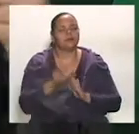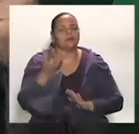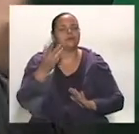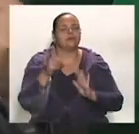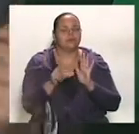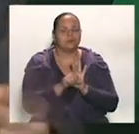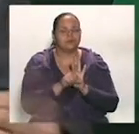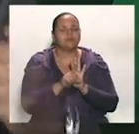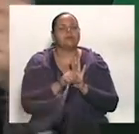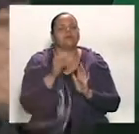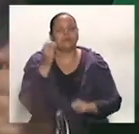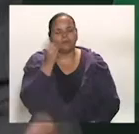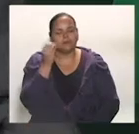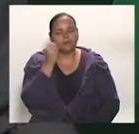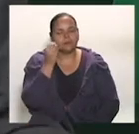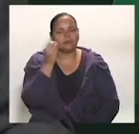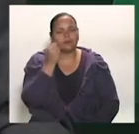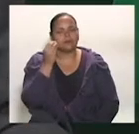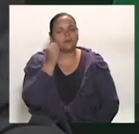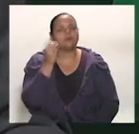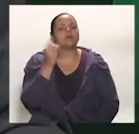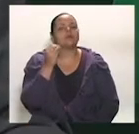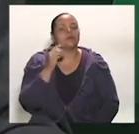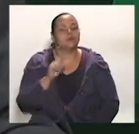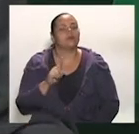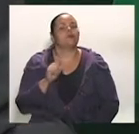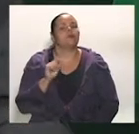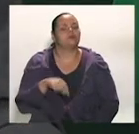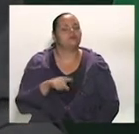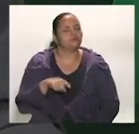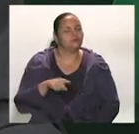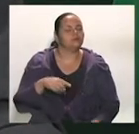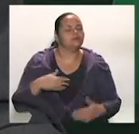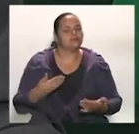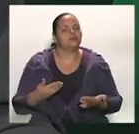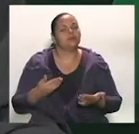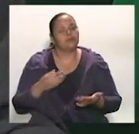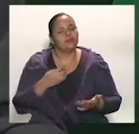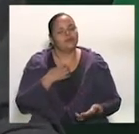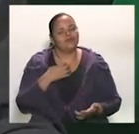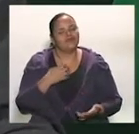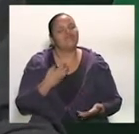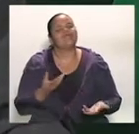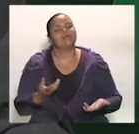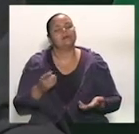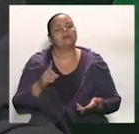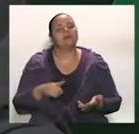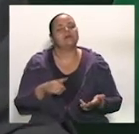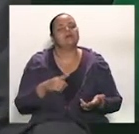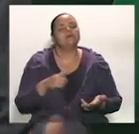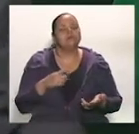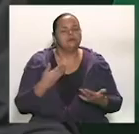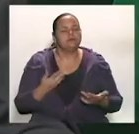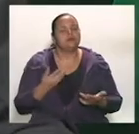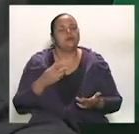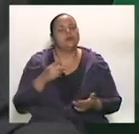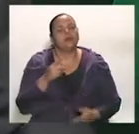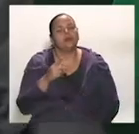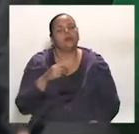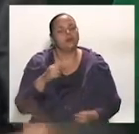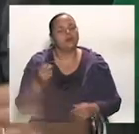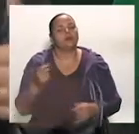várias legislações tentando remar nesse sentido, que ainda são precárias. O Profut é mais